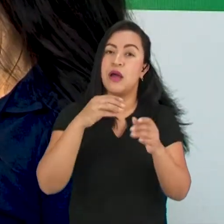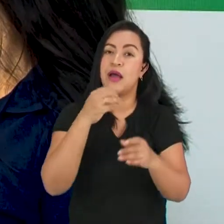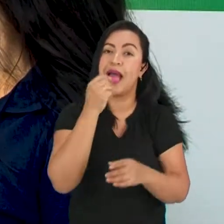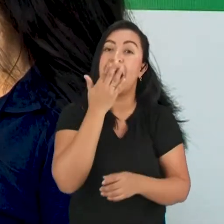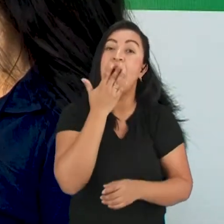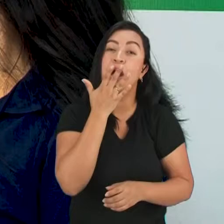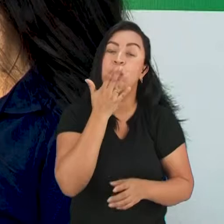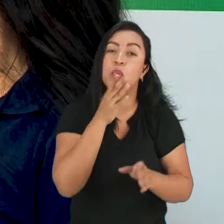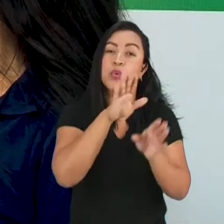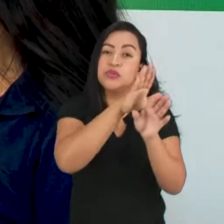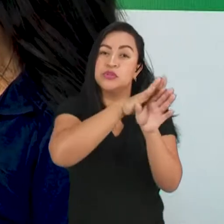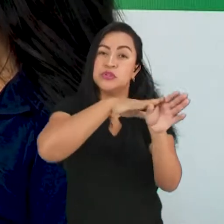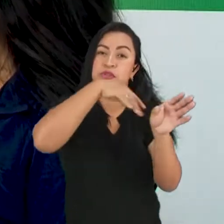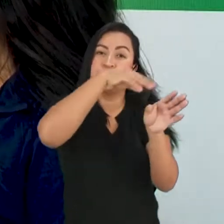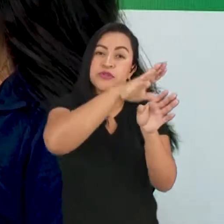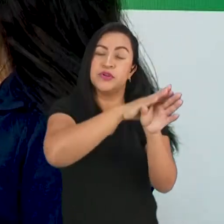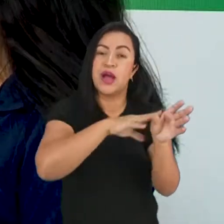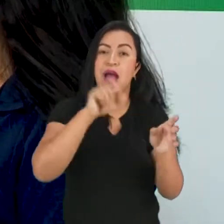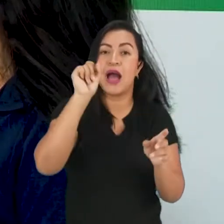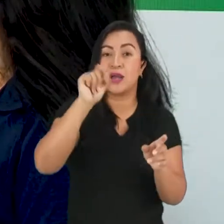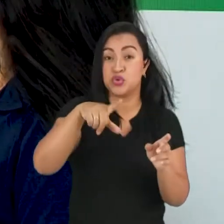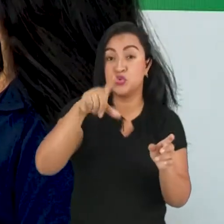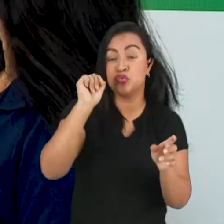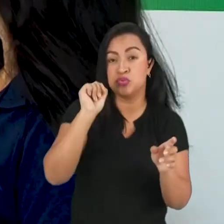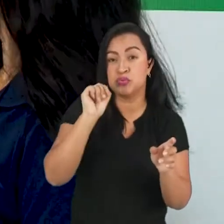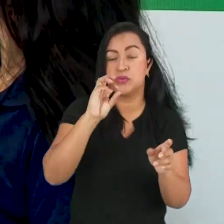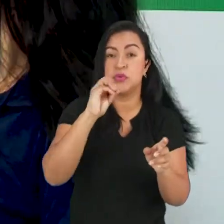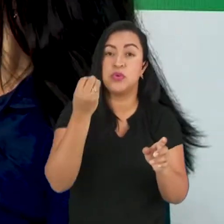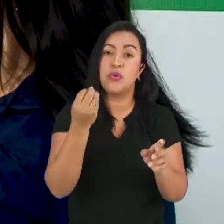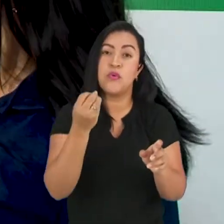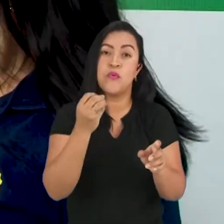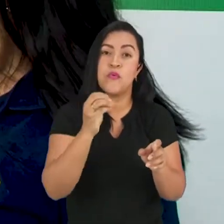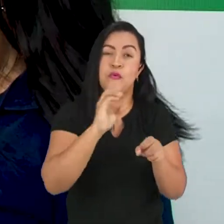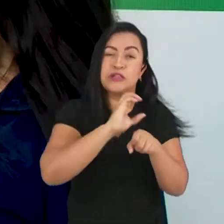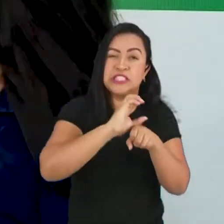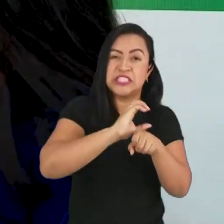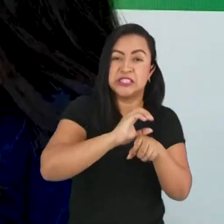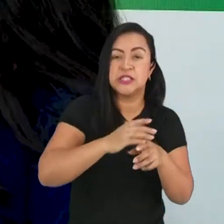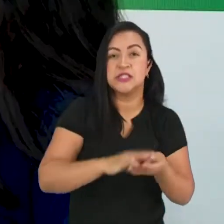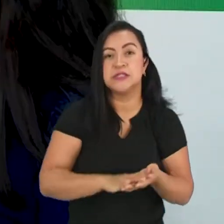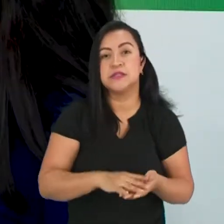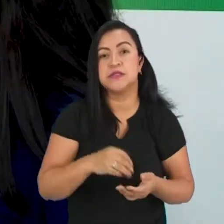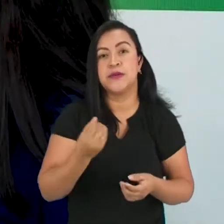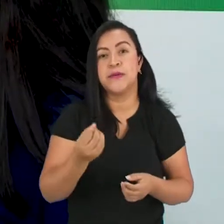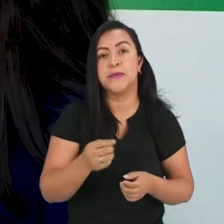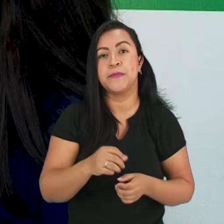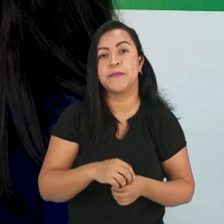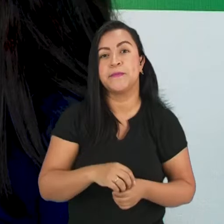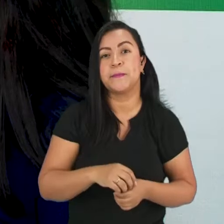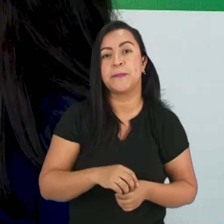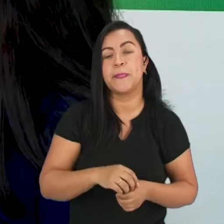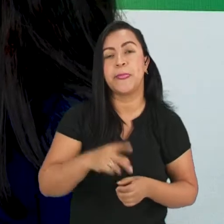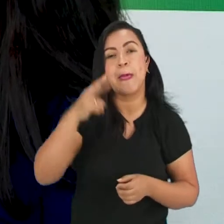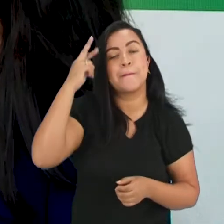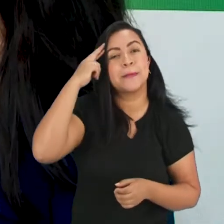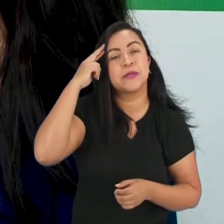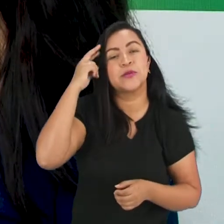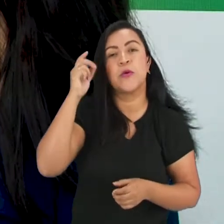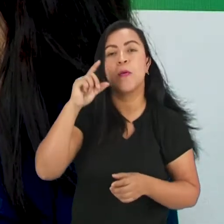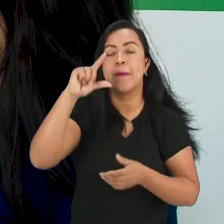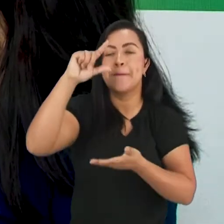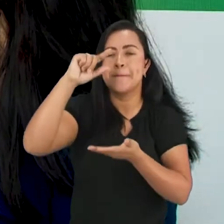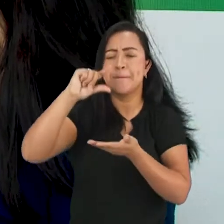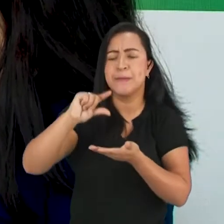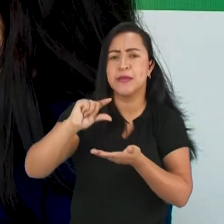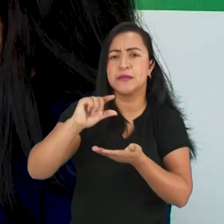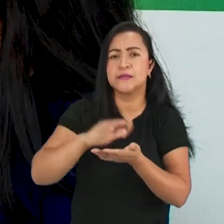castanho acinzentado. Uma das menores é a andorinha da pequena de caso,